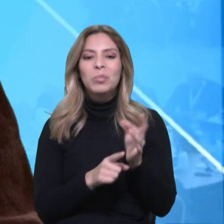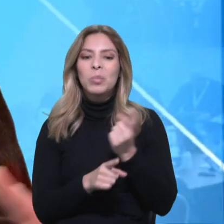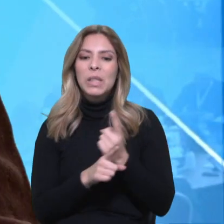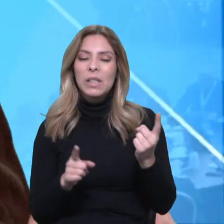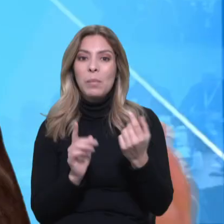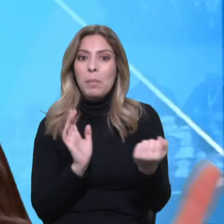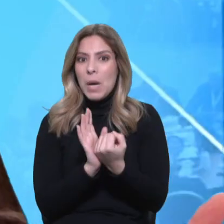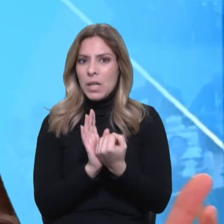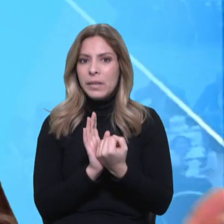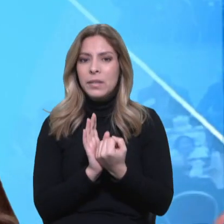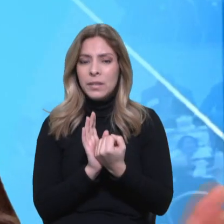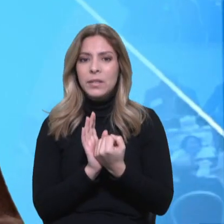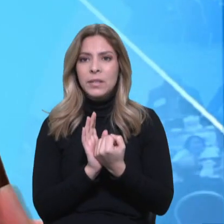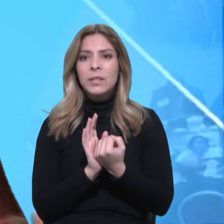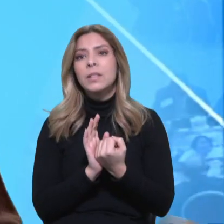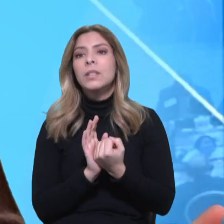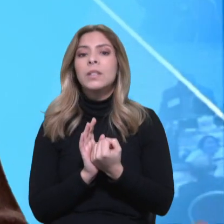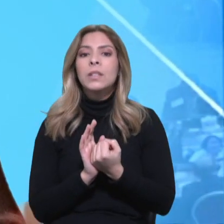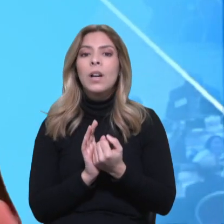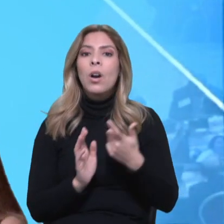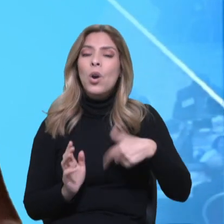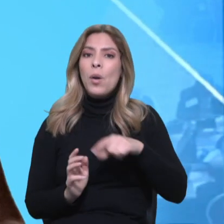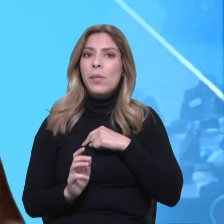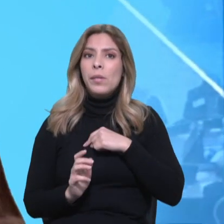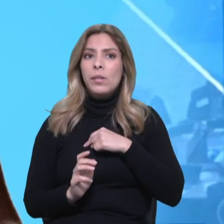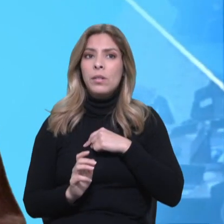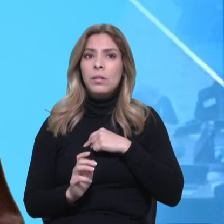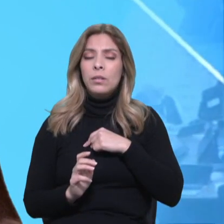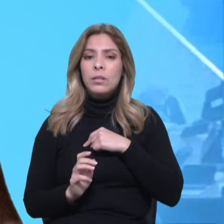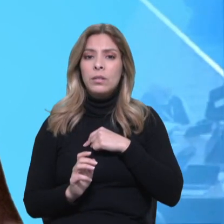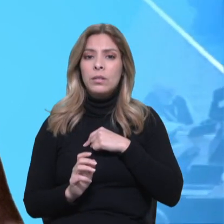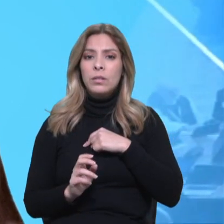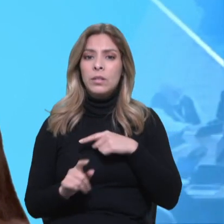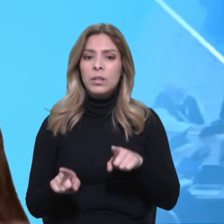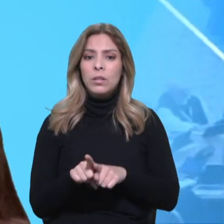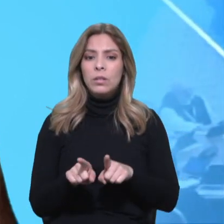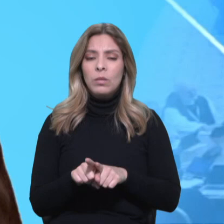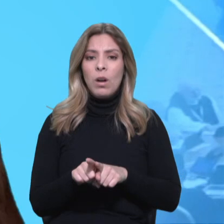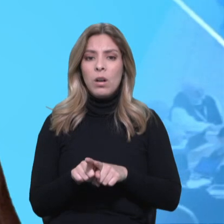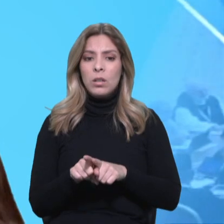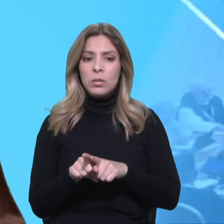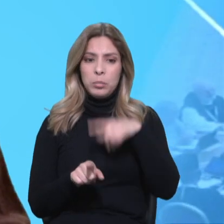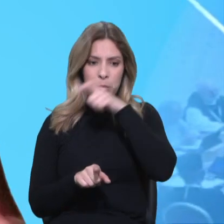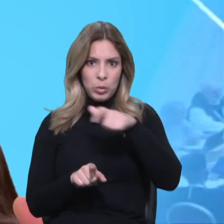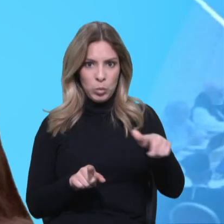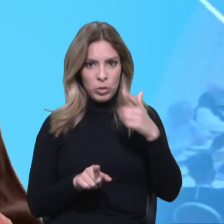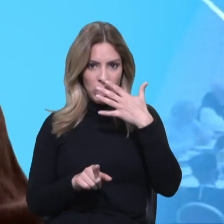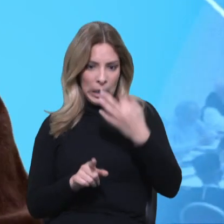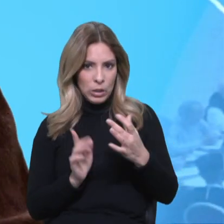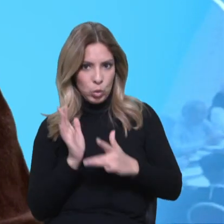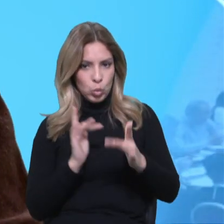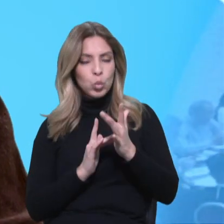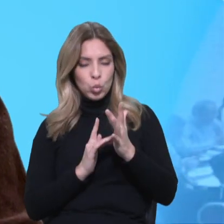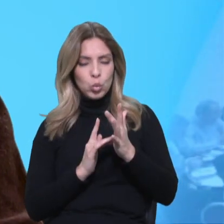marco. Entre nós seria logo primeiro um marco para dentro dos cristãos, dentro de nós da comunidade